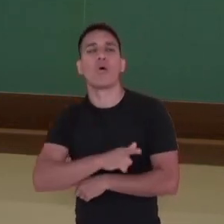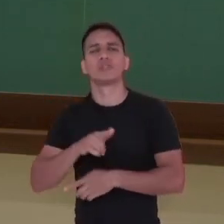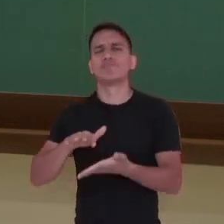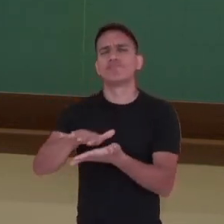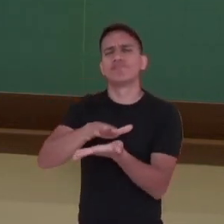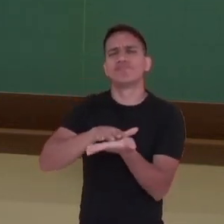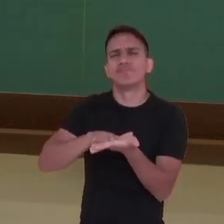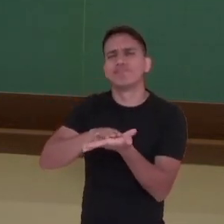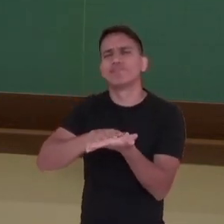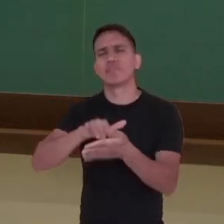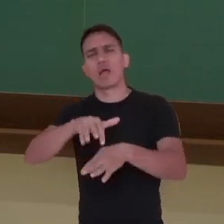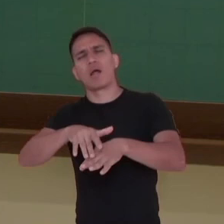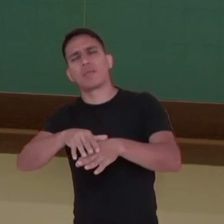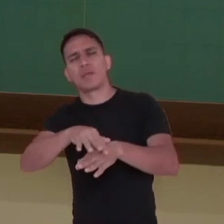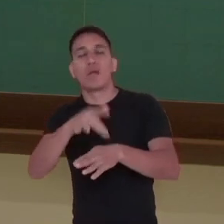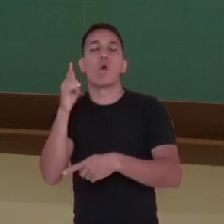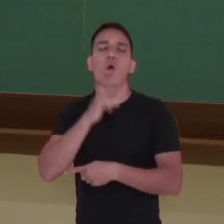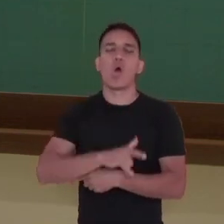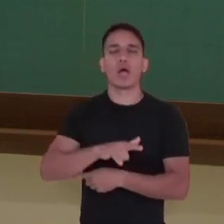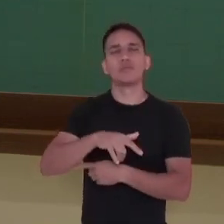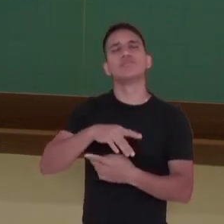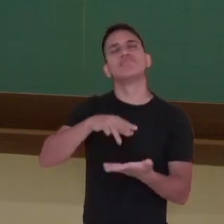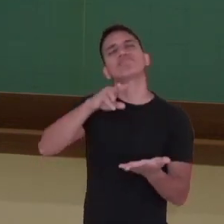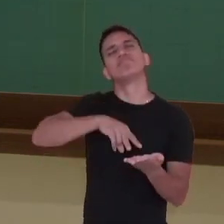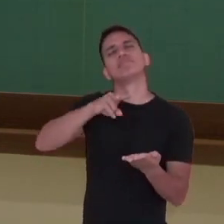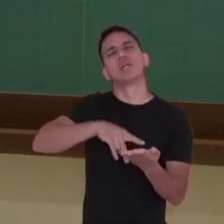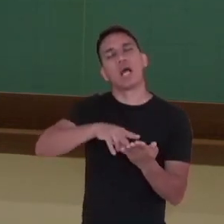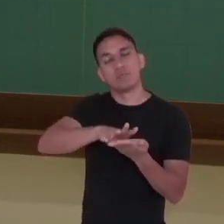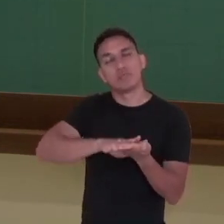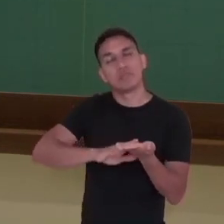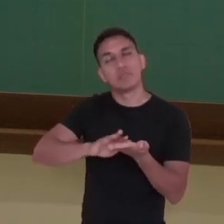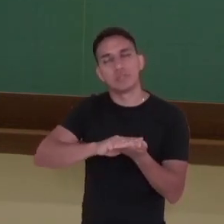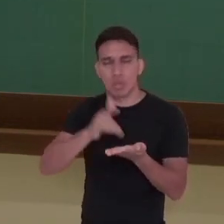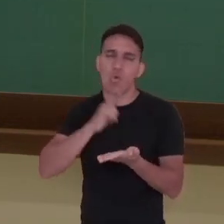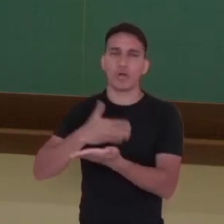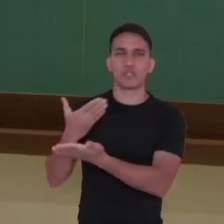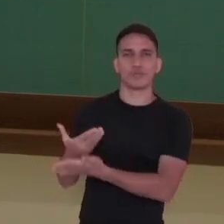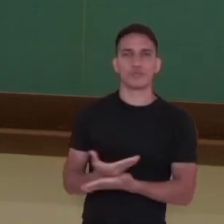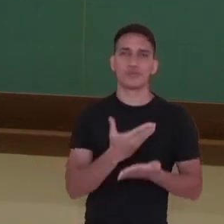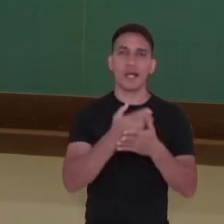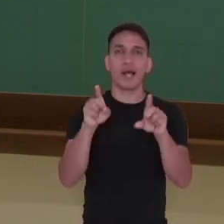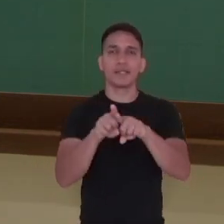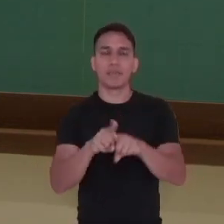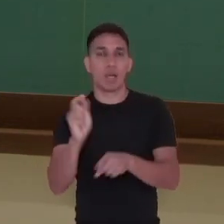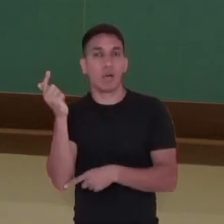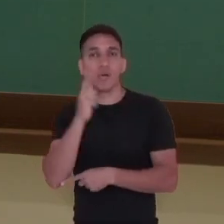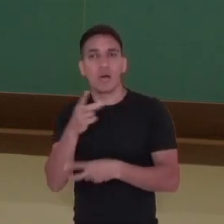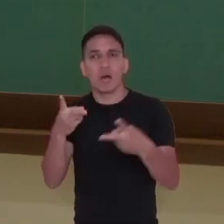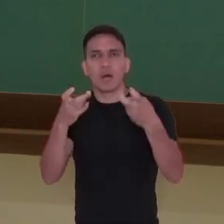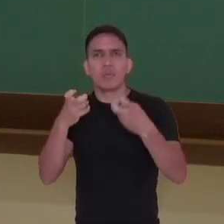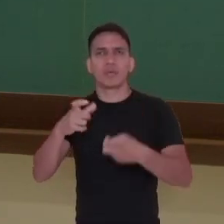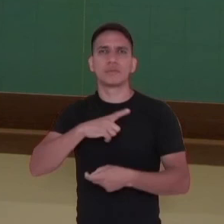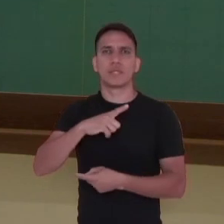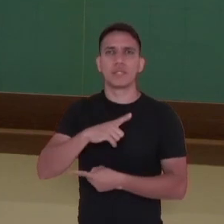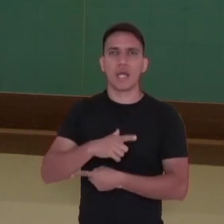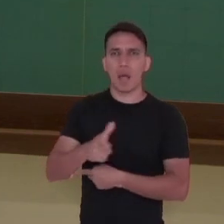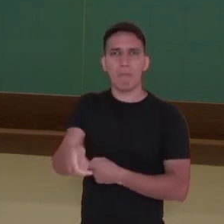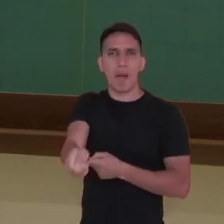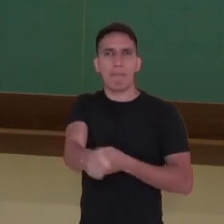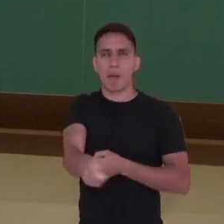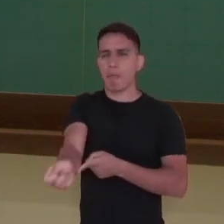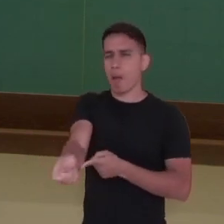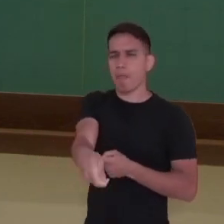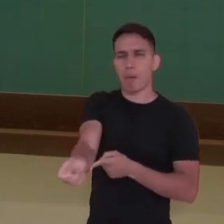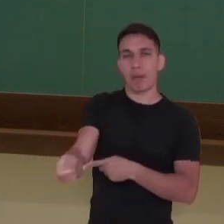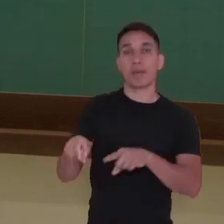fazer a leitura, então ela vai ler, ela vai estudar. Nós temos a bengala, nós temos equipamentos, nós